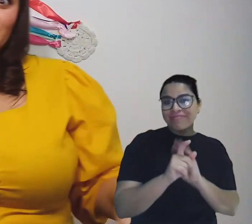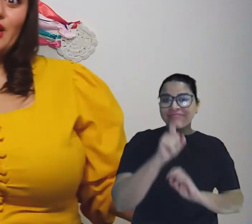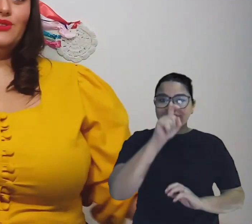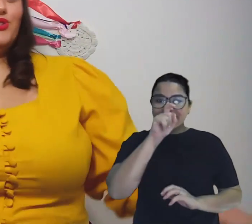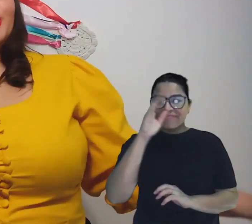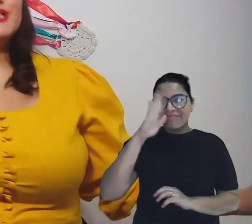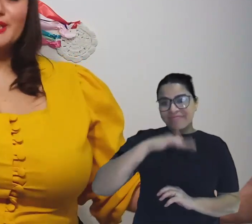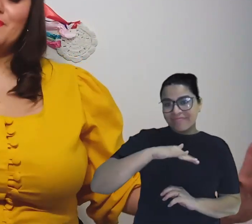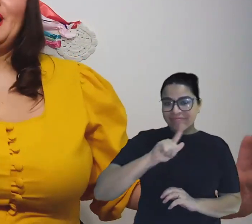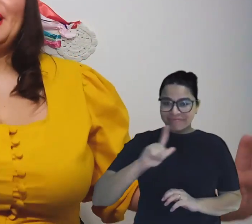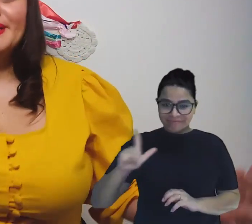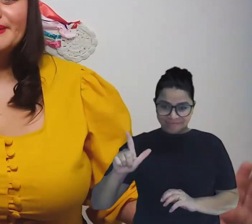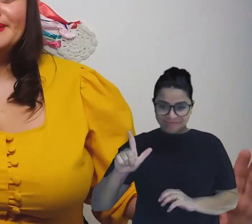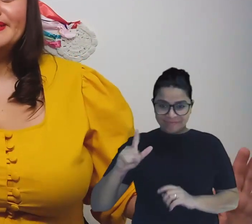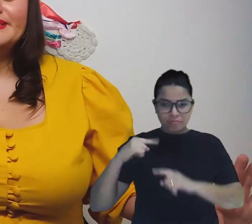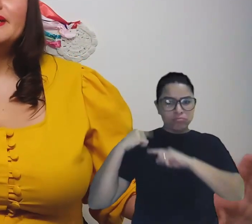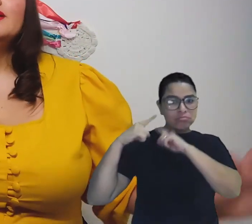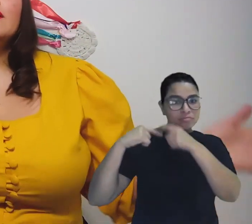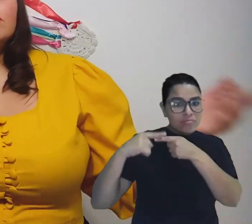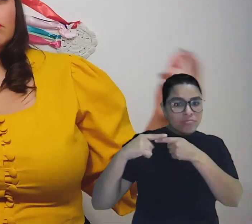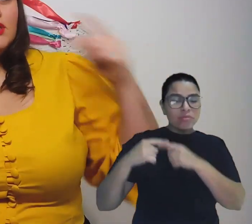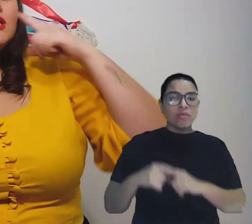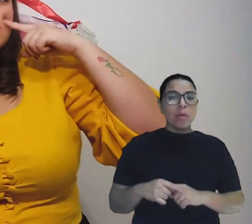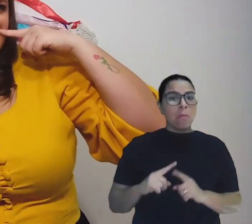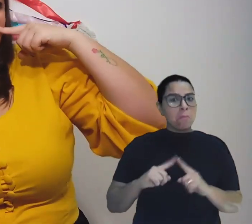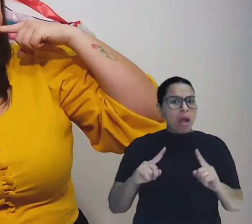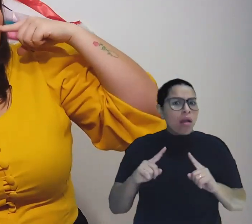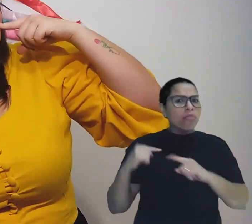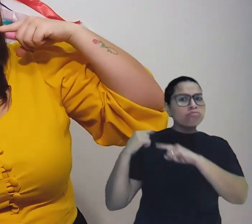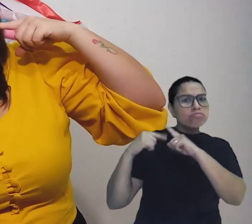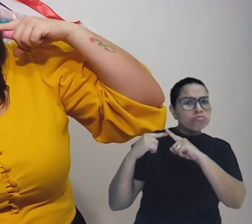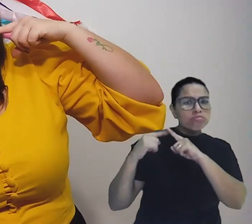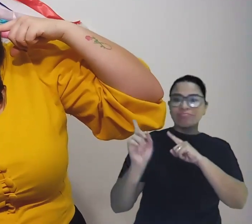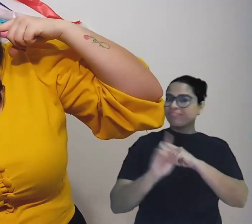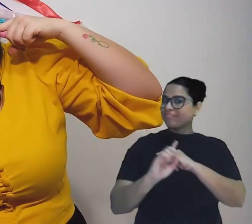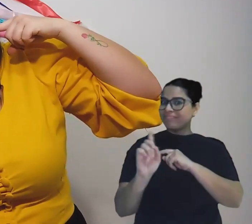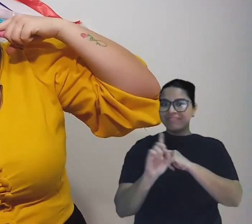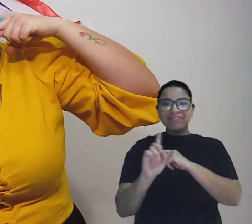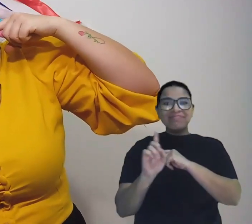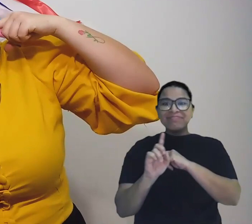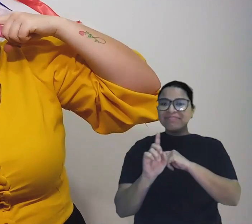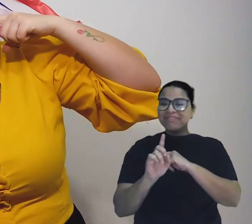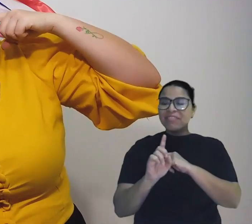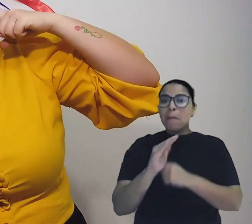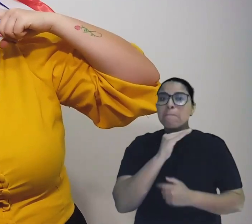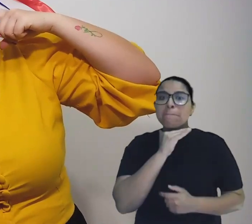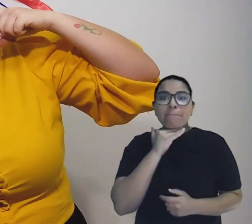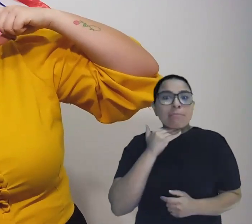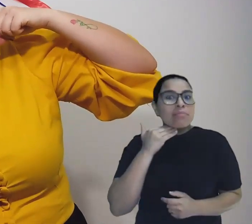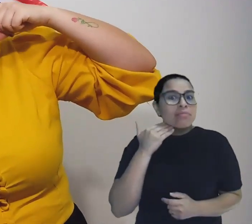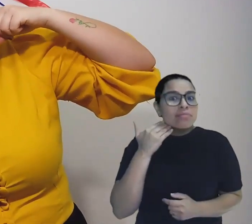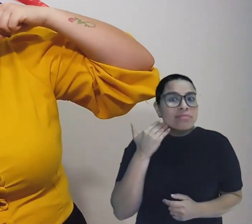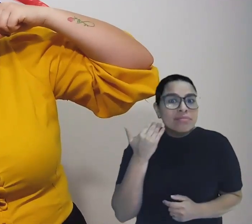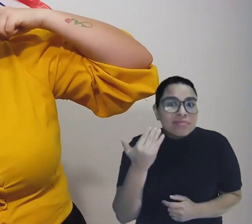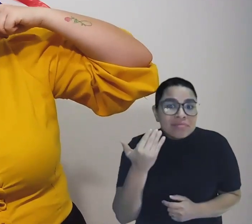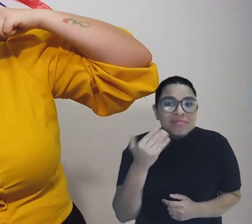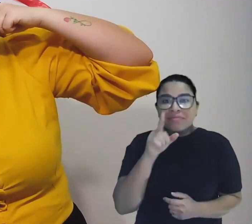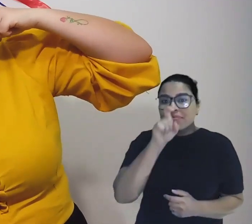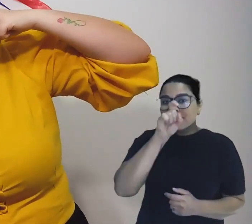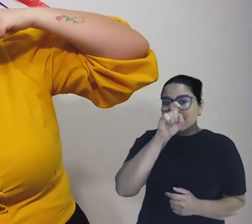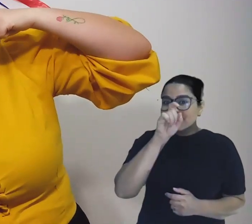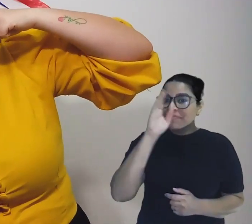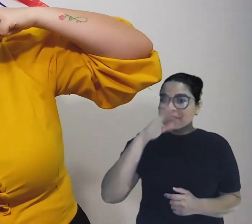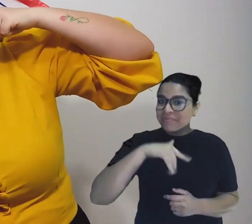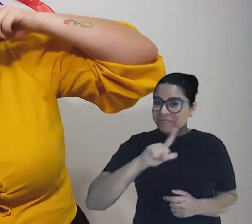tinha deixado de herança para ela. Herança não, né, gente? Ela matou a bruxa má